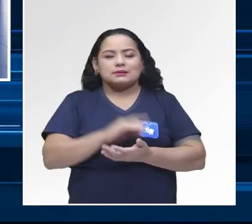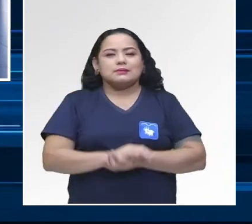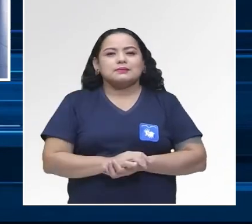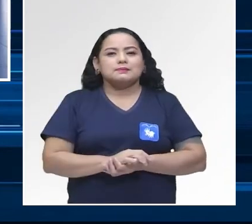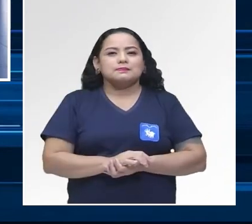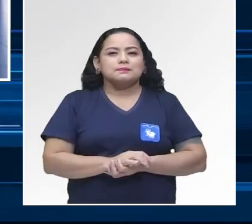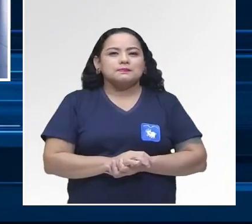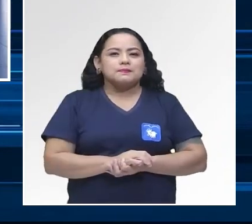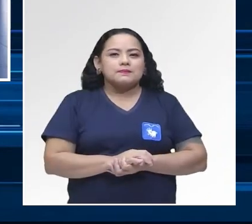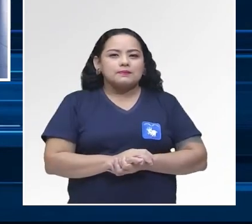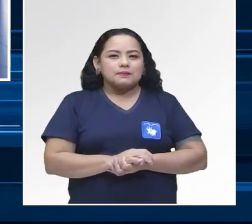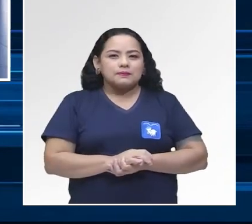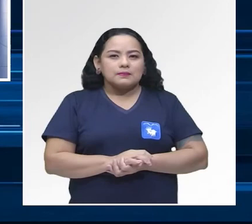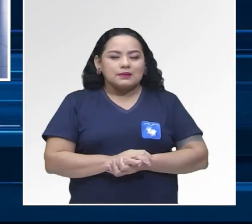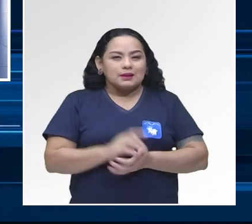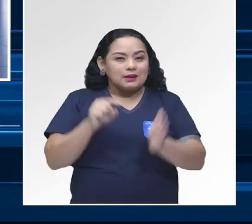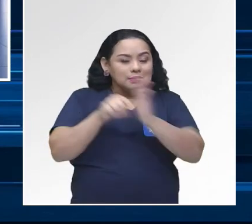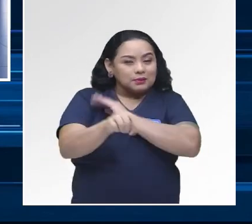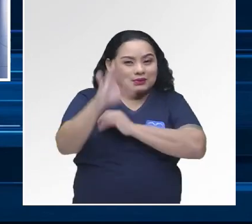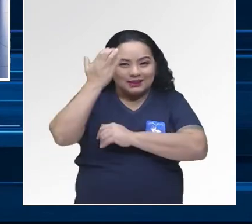né? Entenderam?